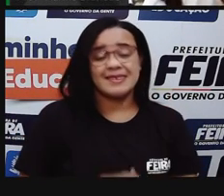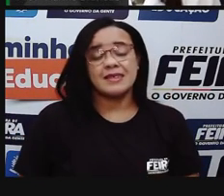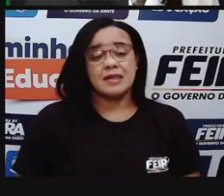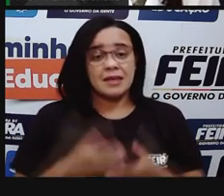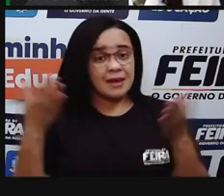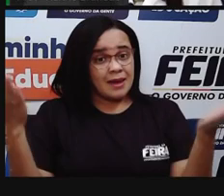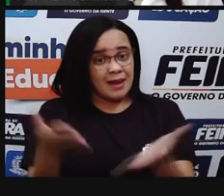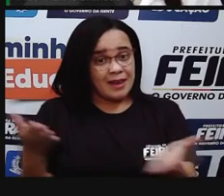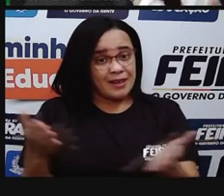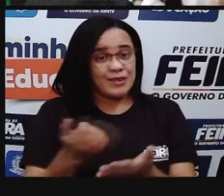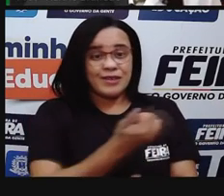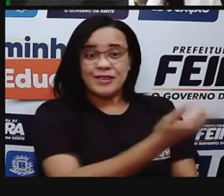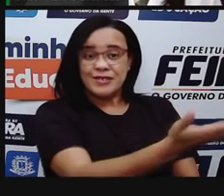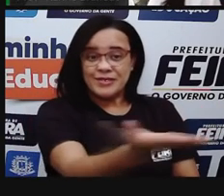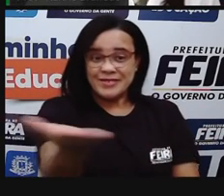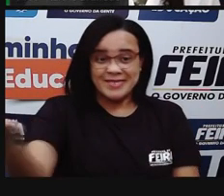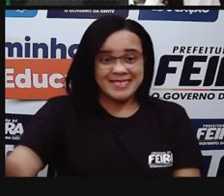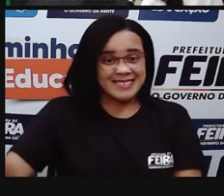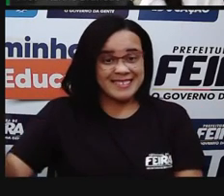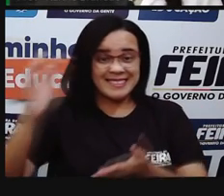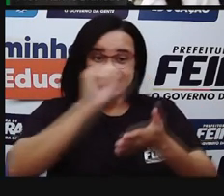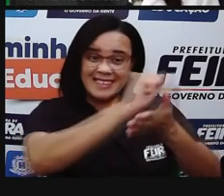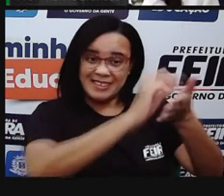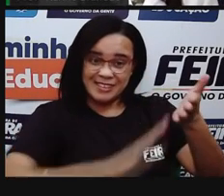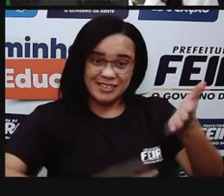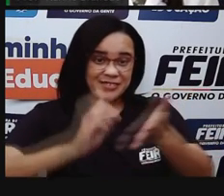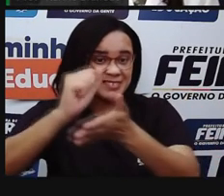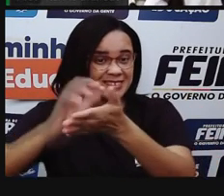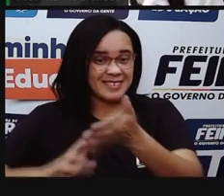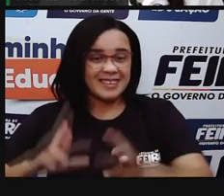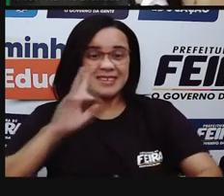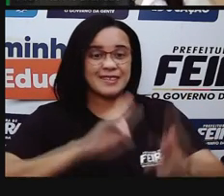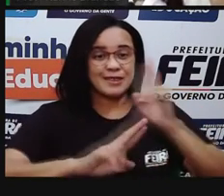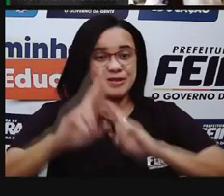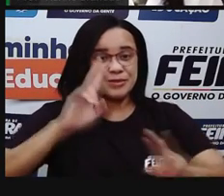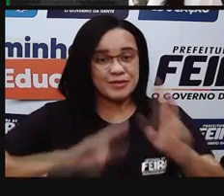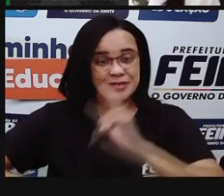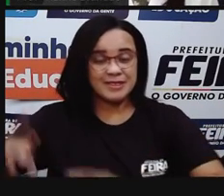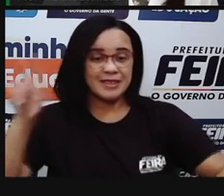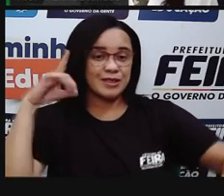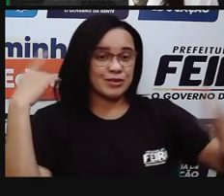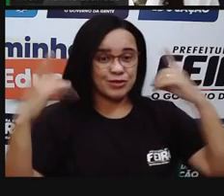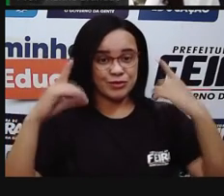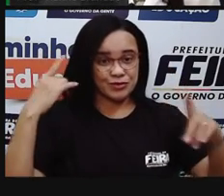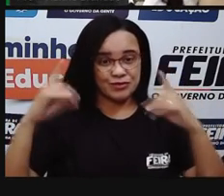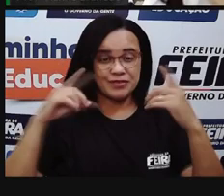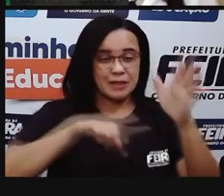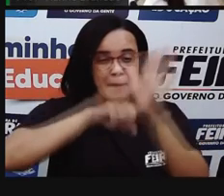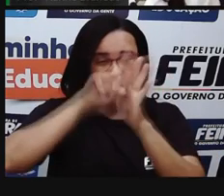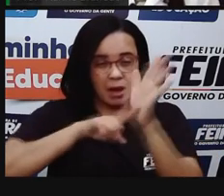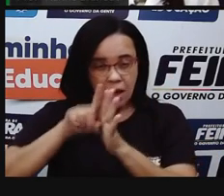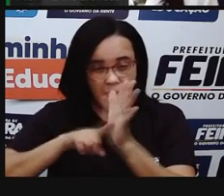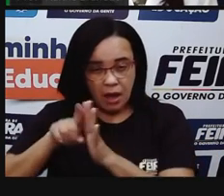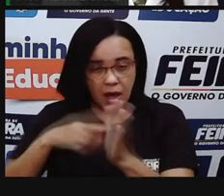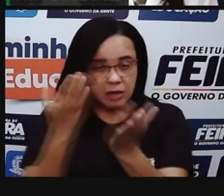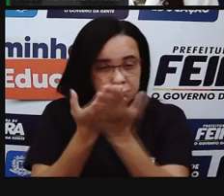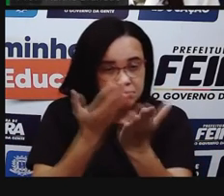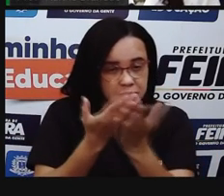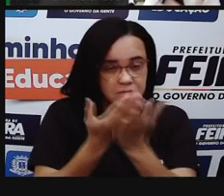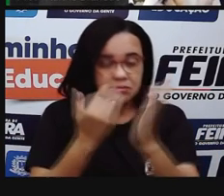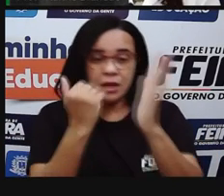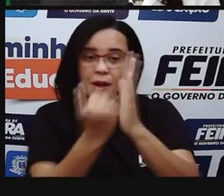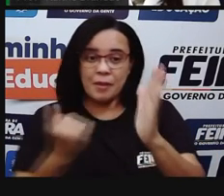Agora é a sua vez de fazer as atividades, de tirar dúvidas, de fazer mais pesquisas, né? E ficou